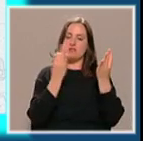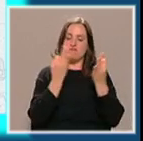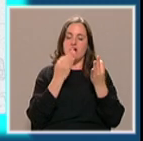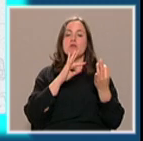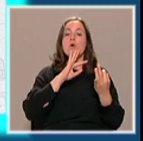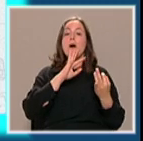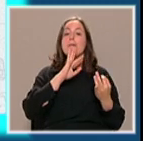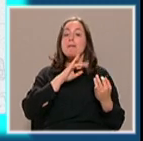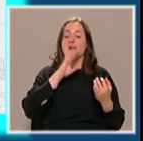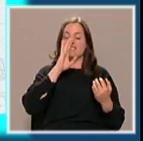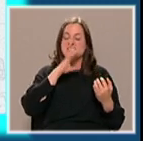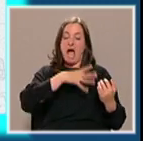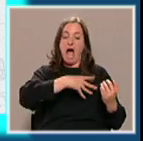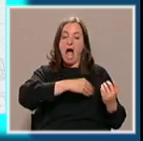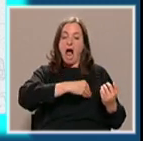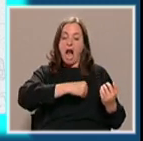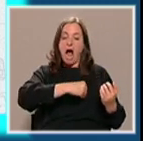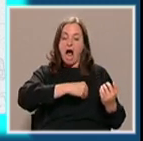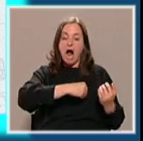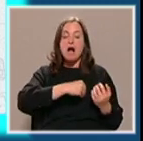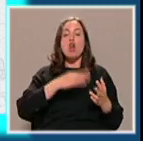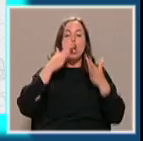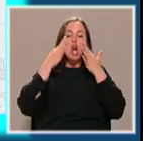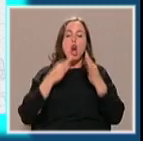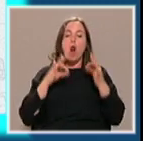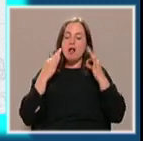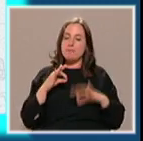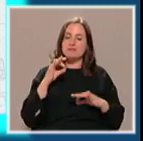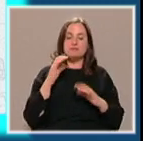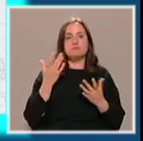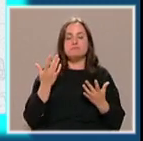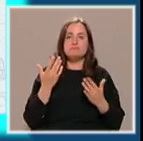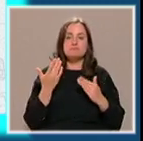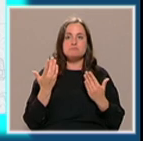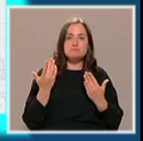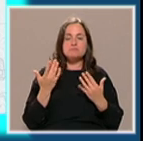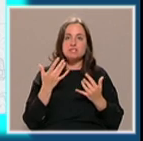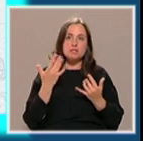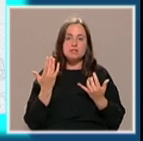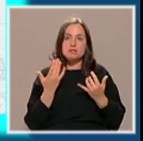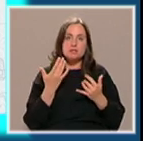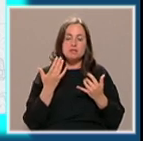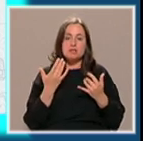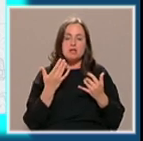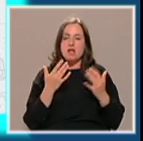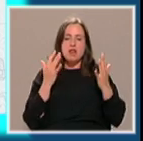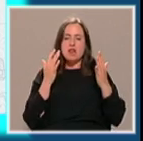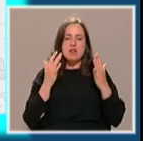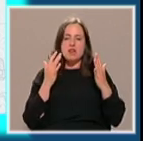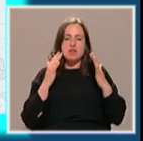mães que amamentam, por norma, não sofrem tanto, têm um menor risco de contrair